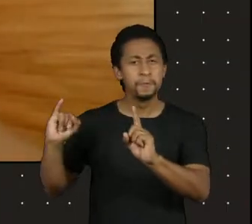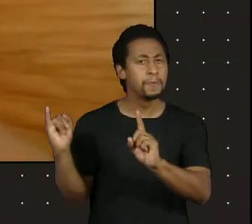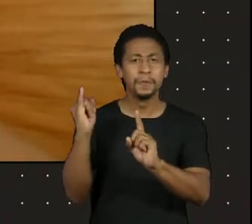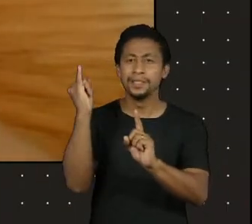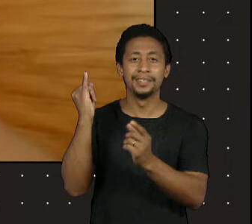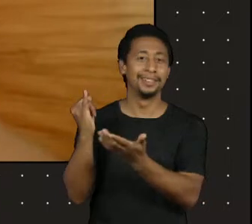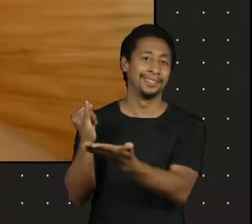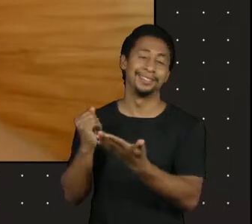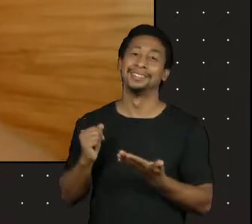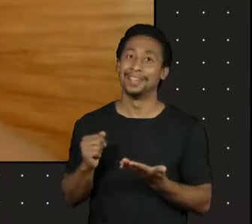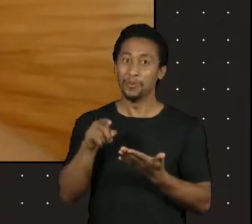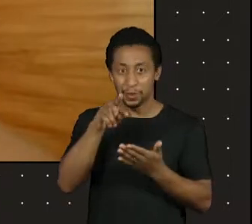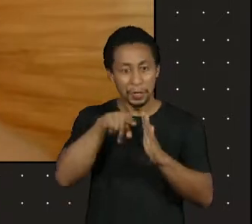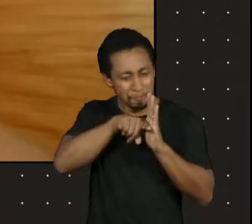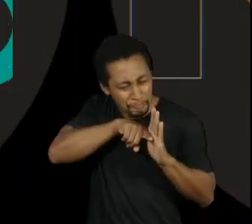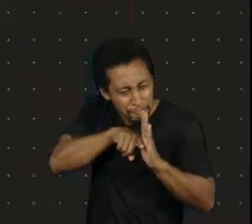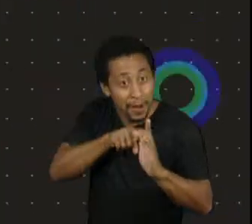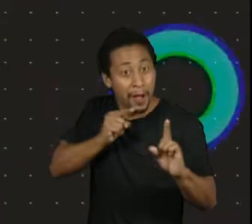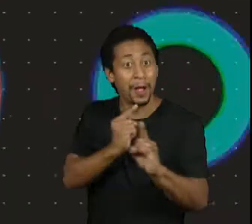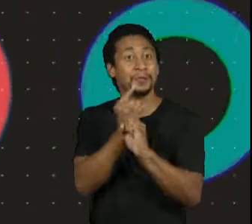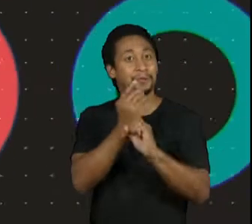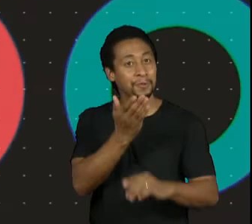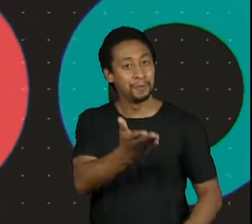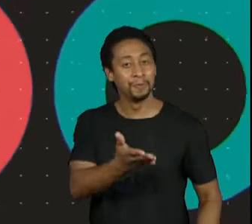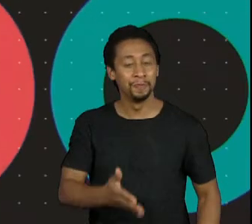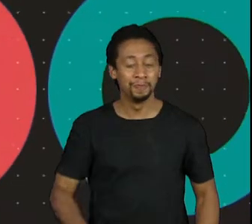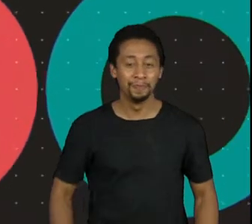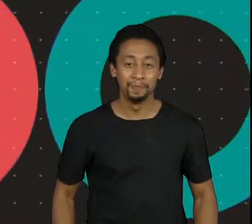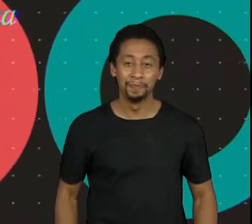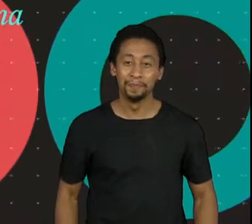vocês foram na música.